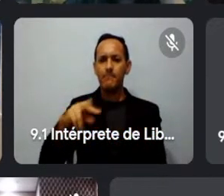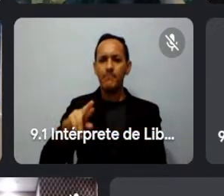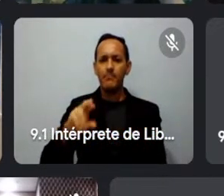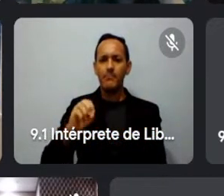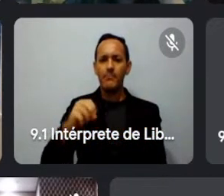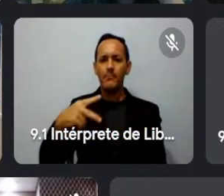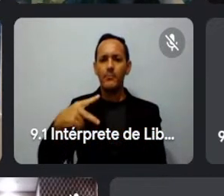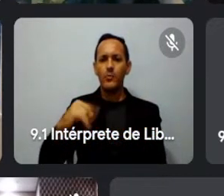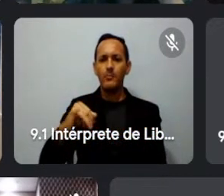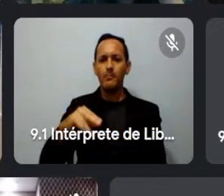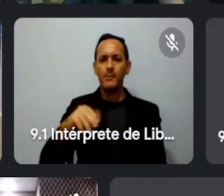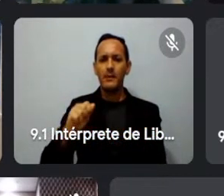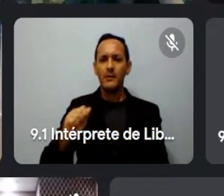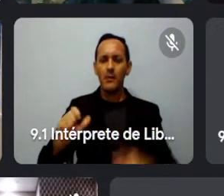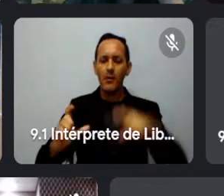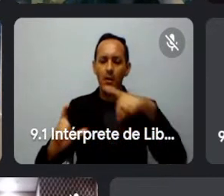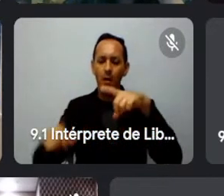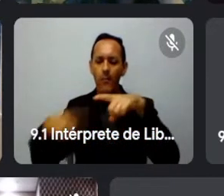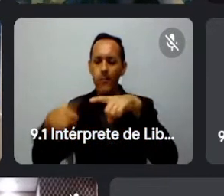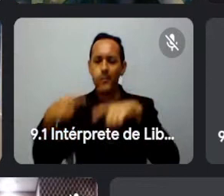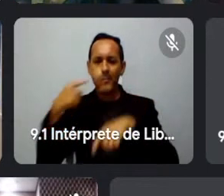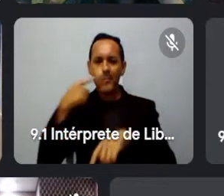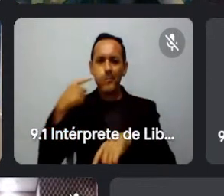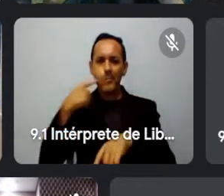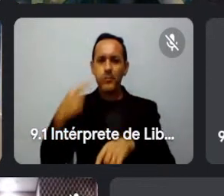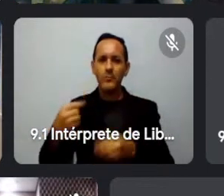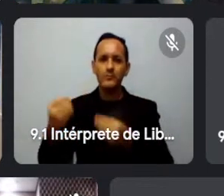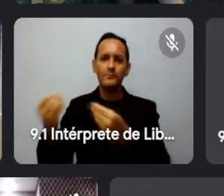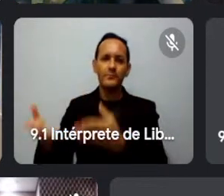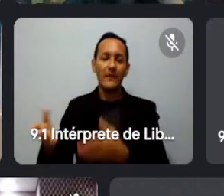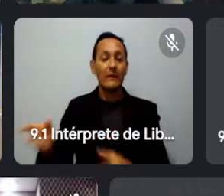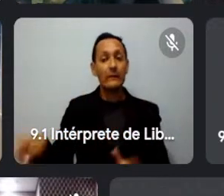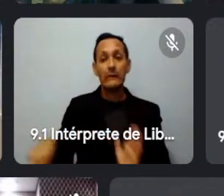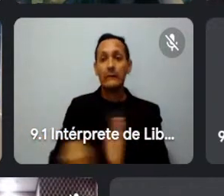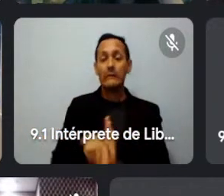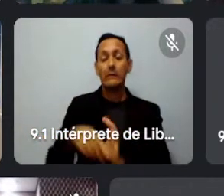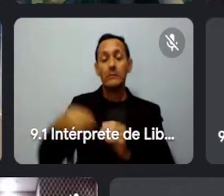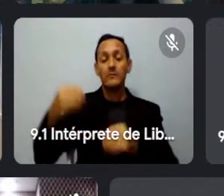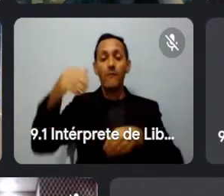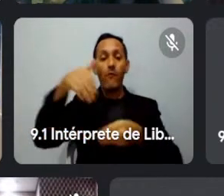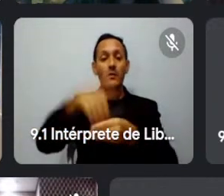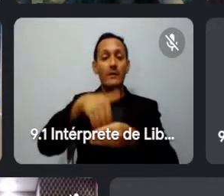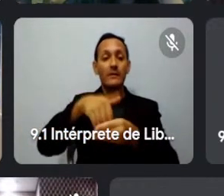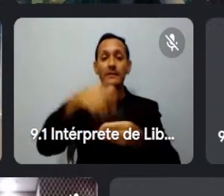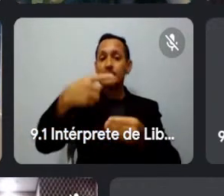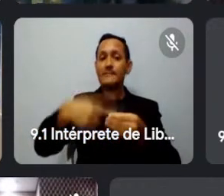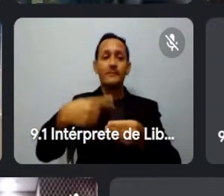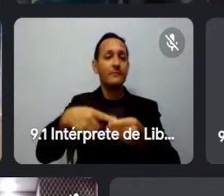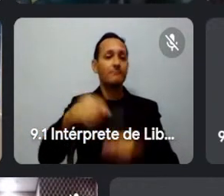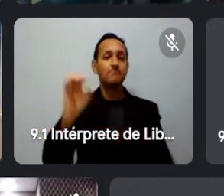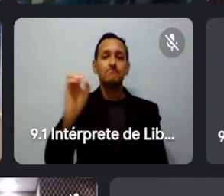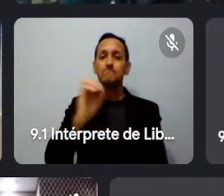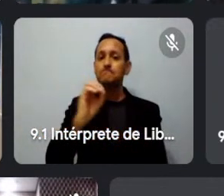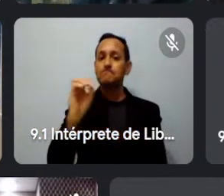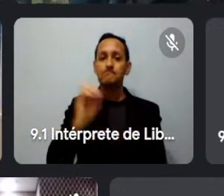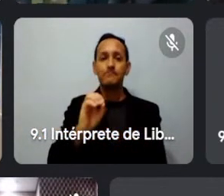com pneus para o seu veículo não é a leitoa no município de Arapoema